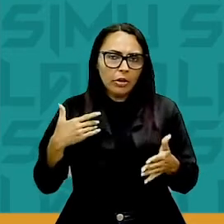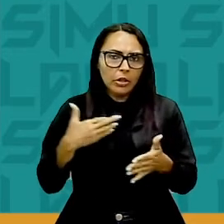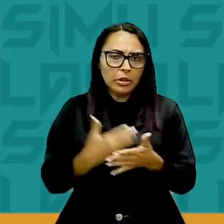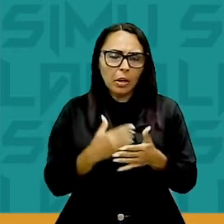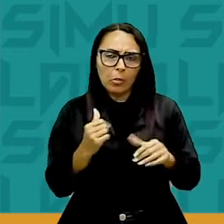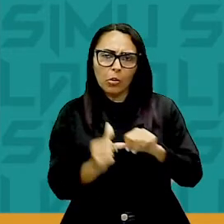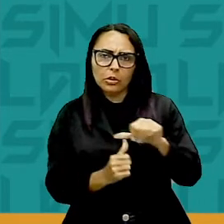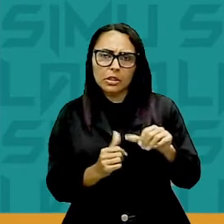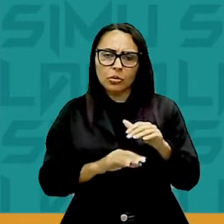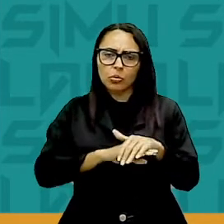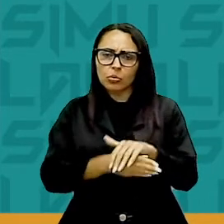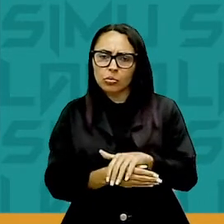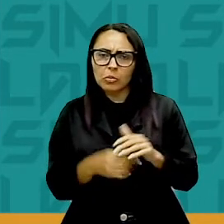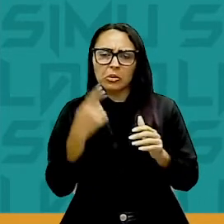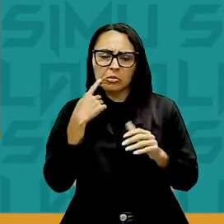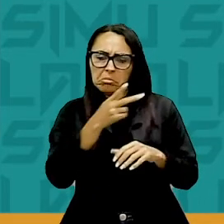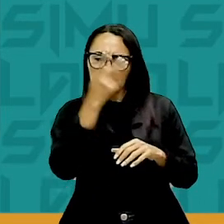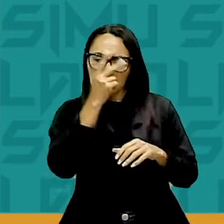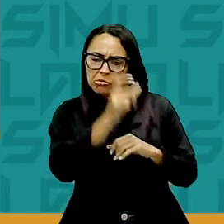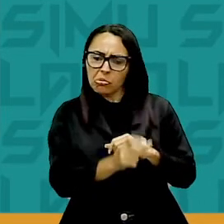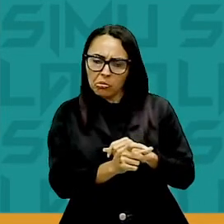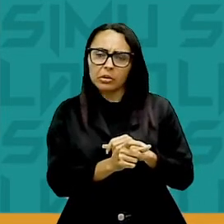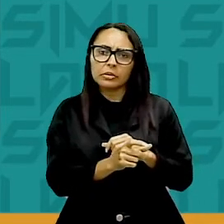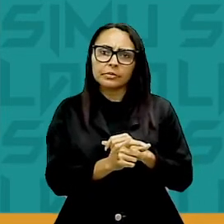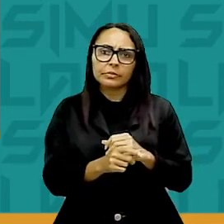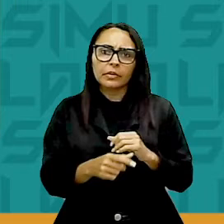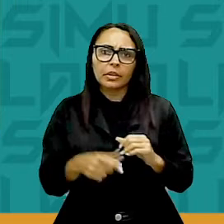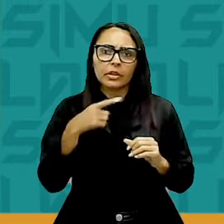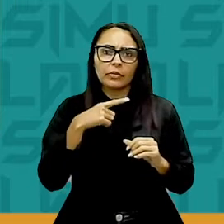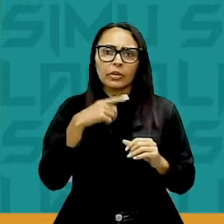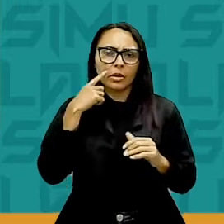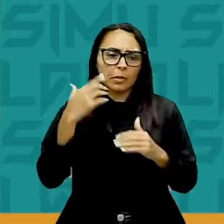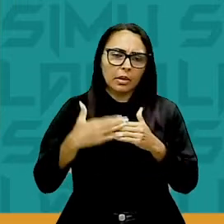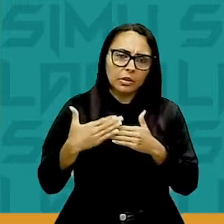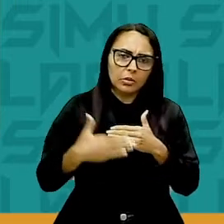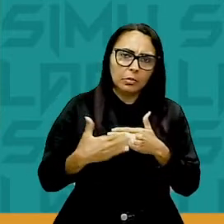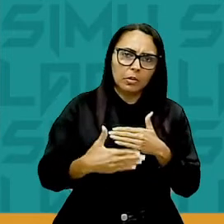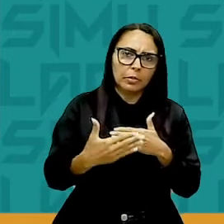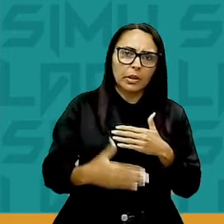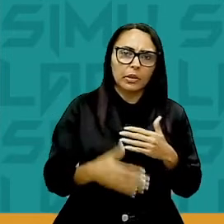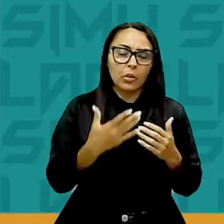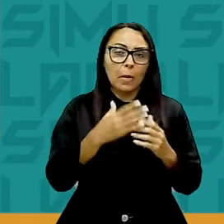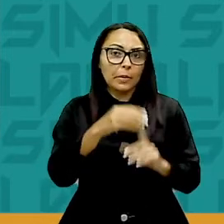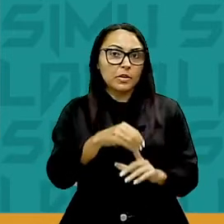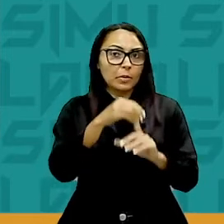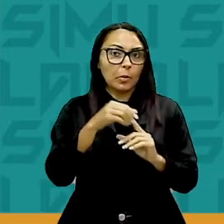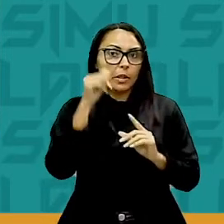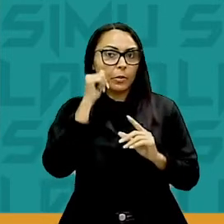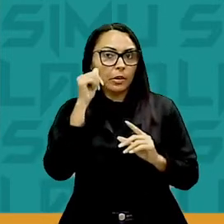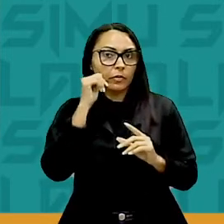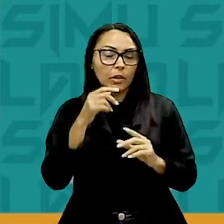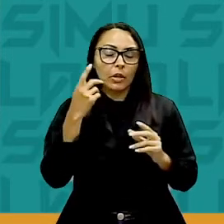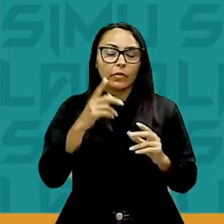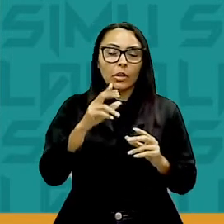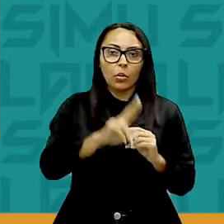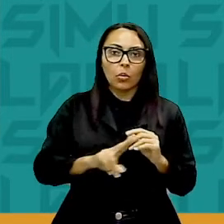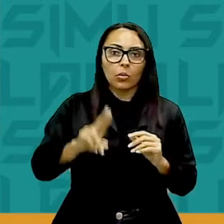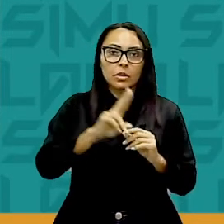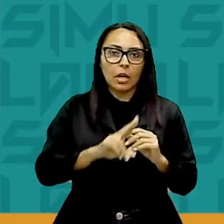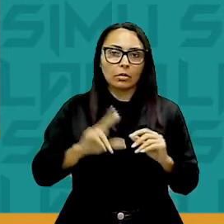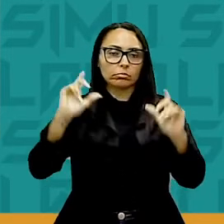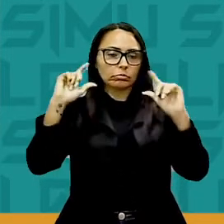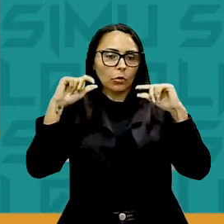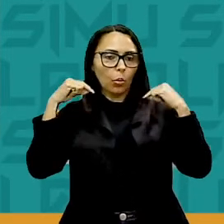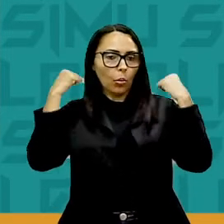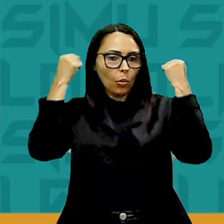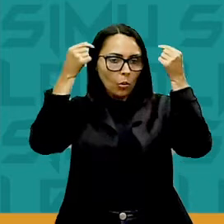modificação de um costume onde as pessoas tiveram que, a partir do momento, principalmente as mulheres, claro, tiveram que usar agora um novo instrumento,